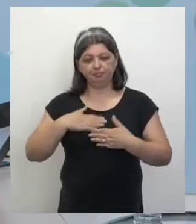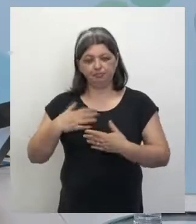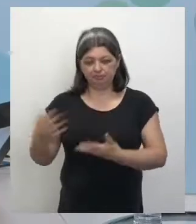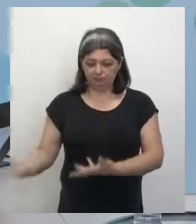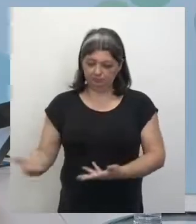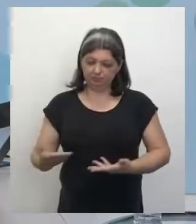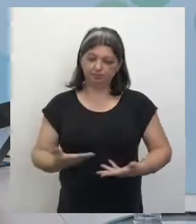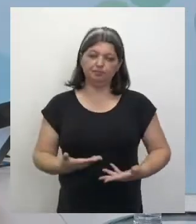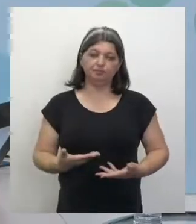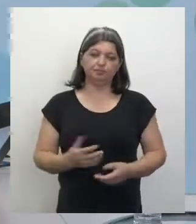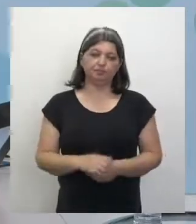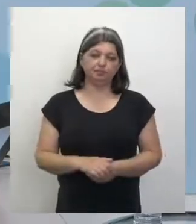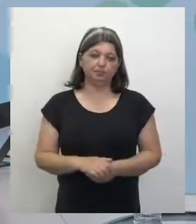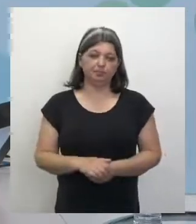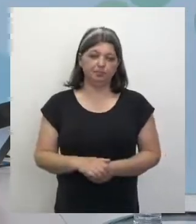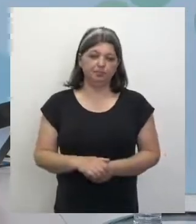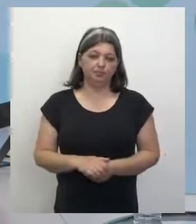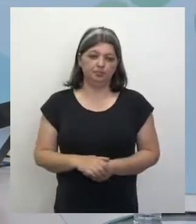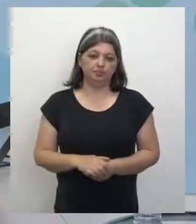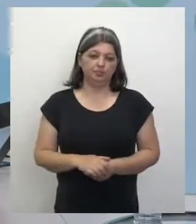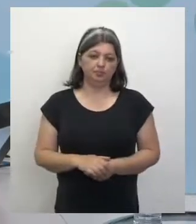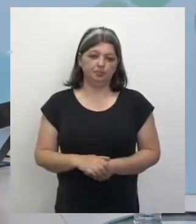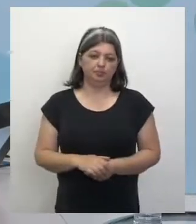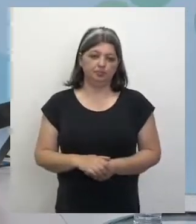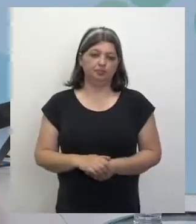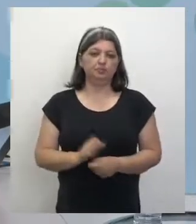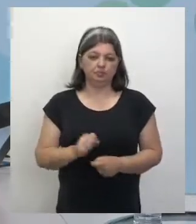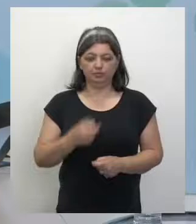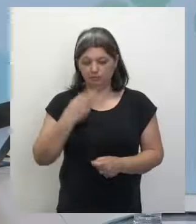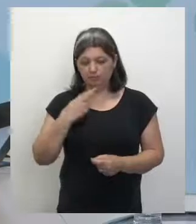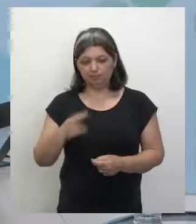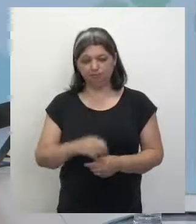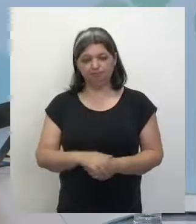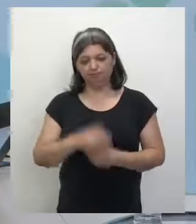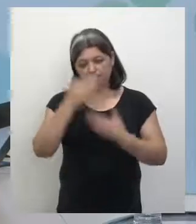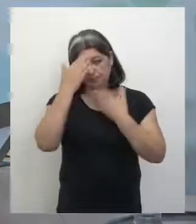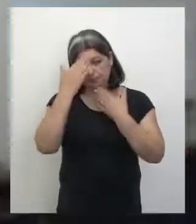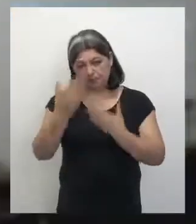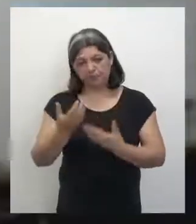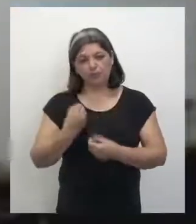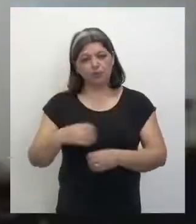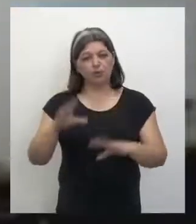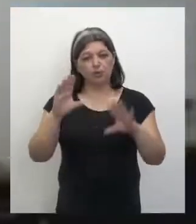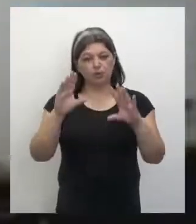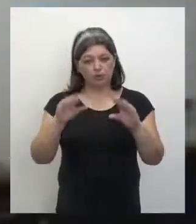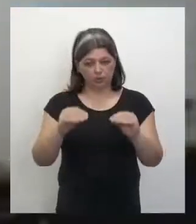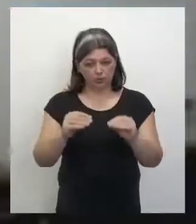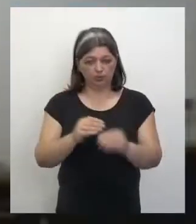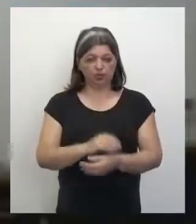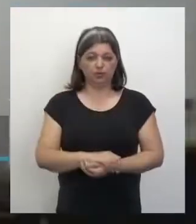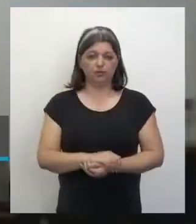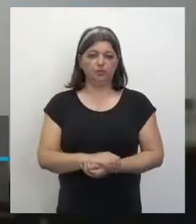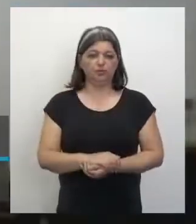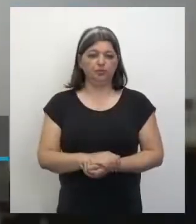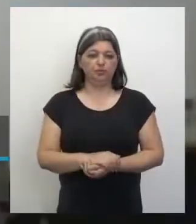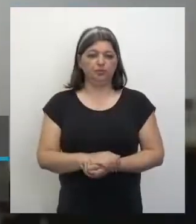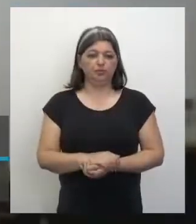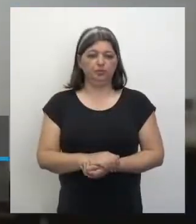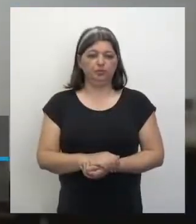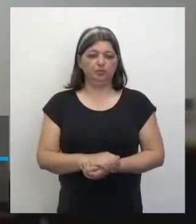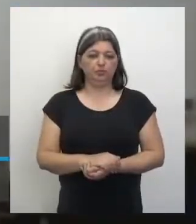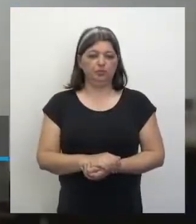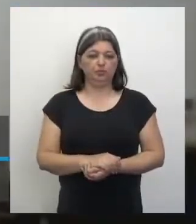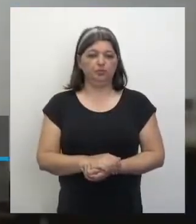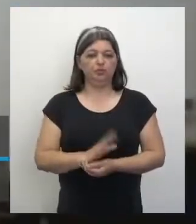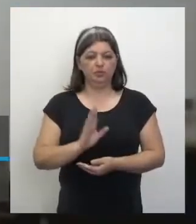recebê-lo aqui. Você pode Tiago, responder? Obrigado. boa noite, Tiago, né? Então, meu nome é